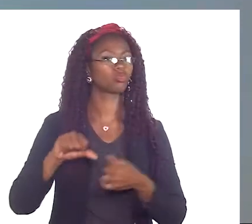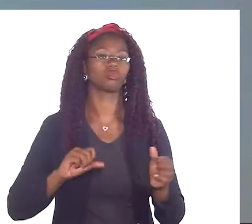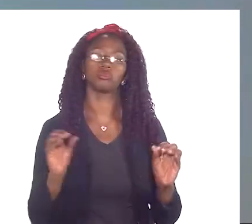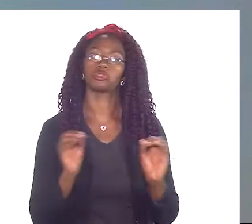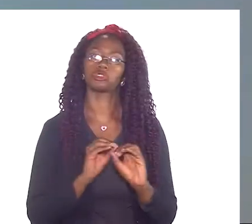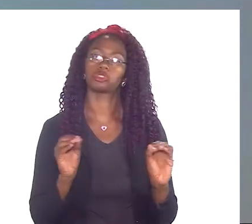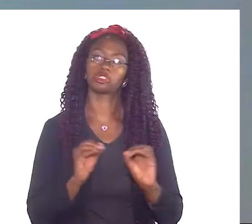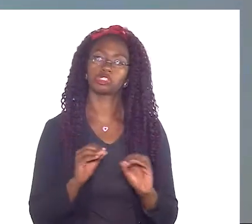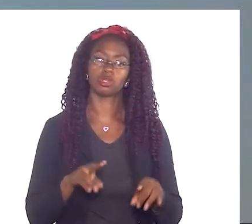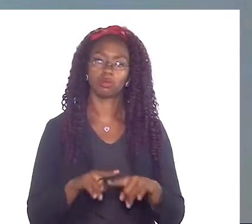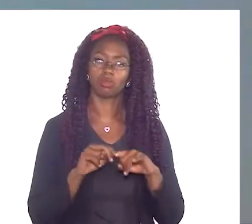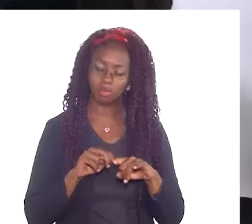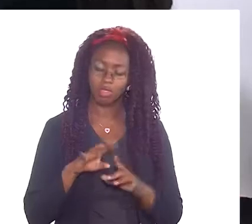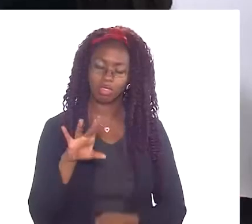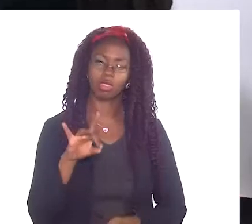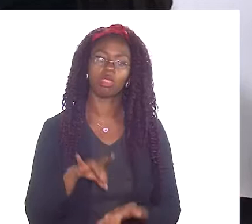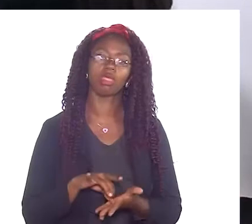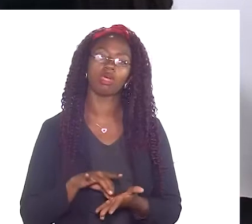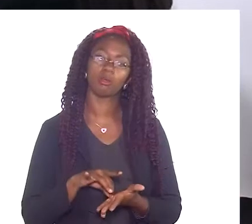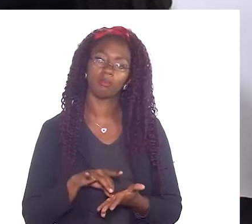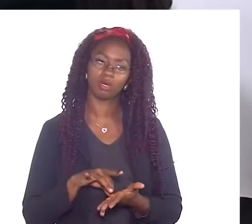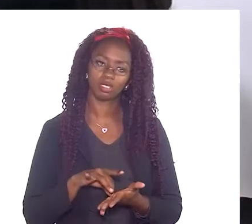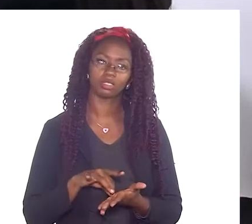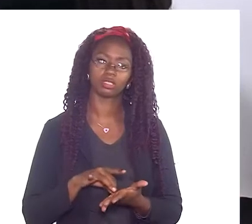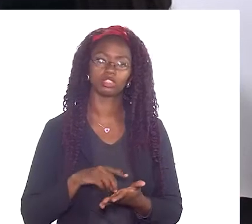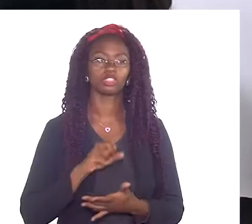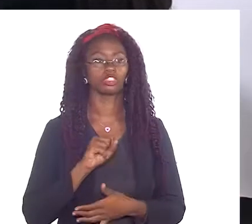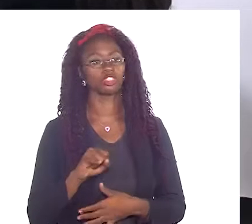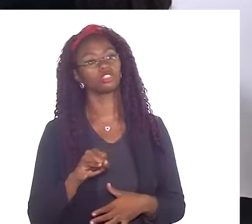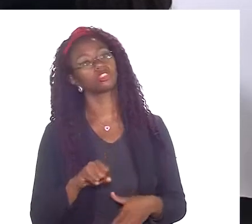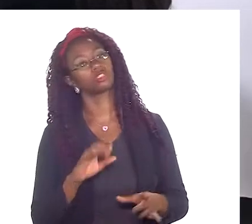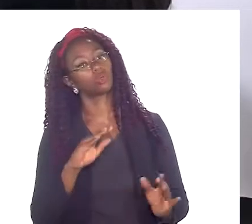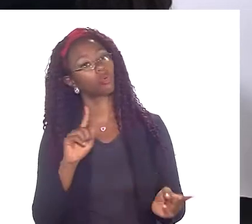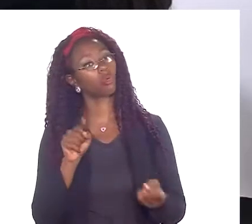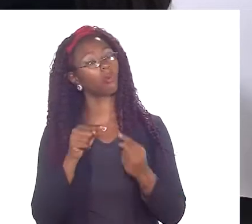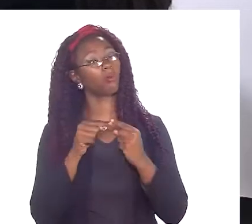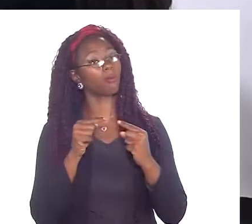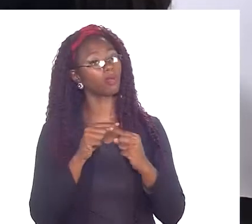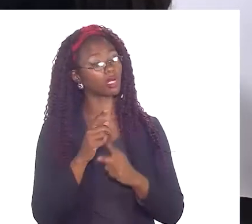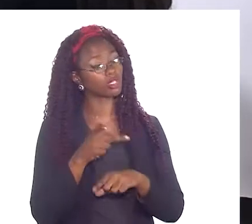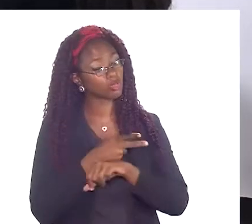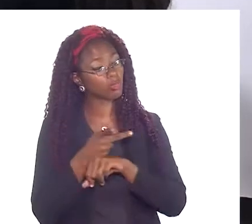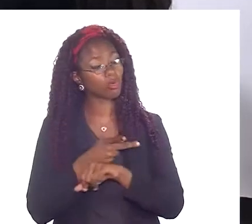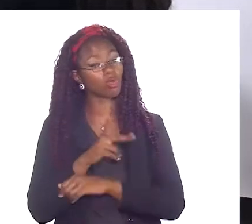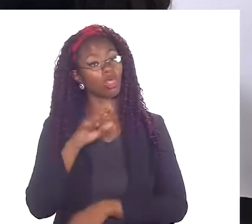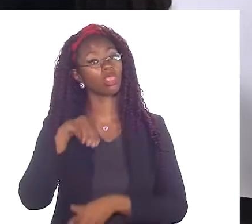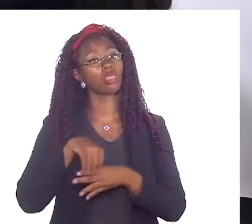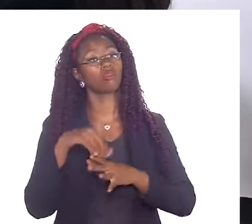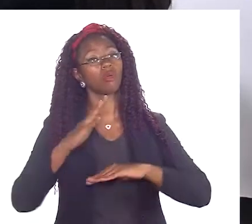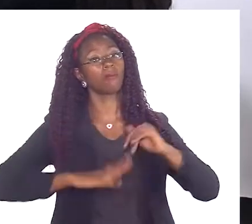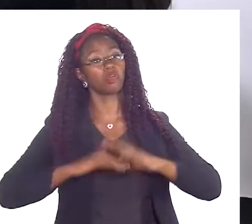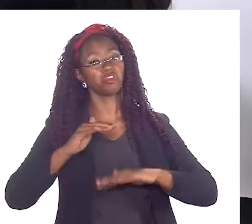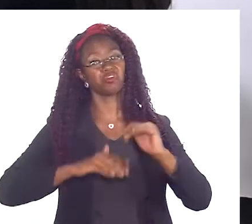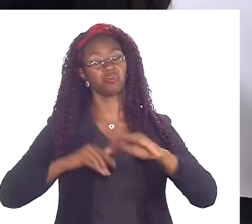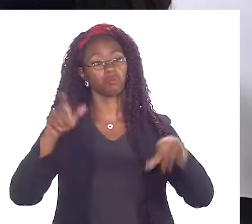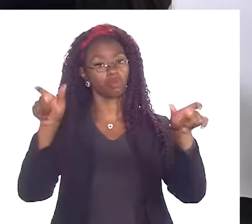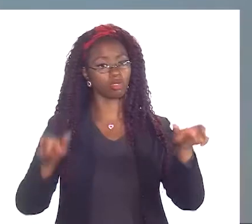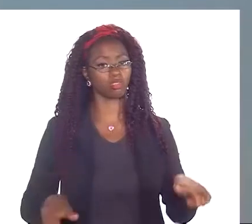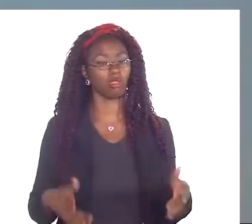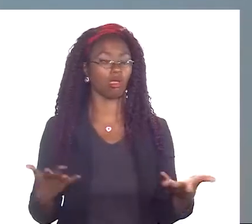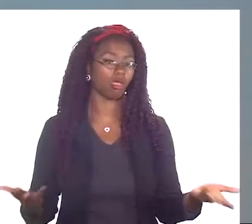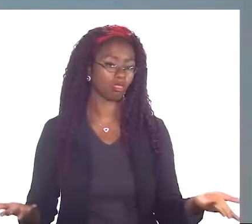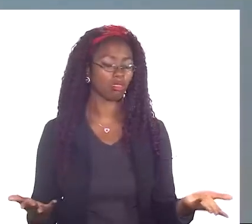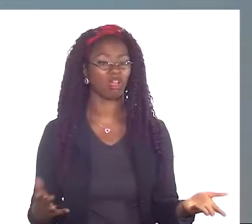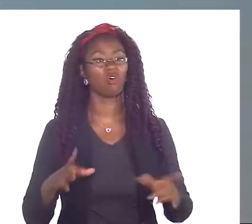aí a gente avalia se realmente tá de encontro do que a gente busca no profissional. E eu acho assim, a